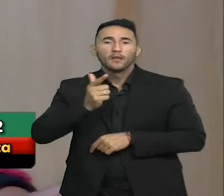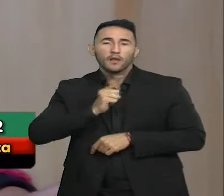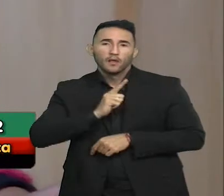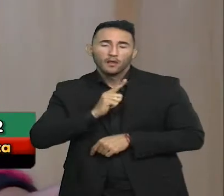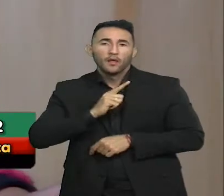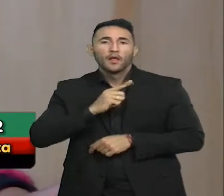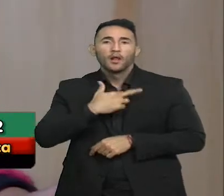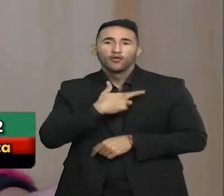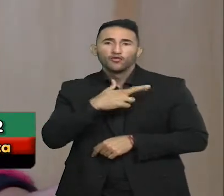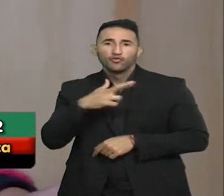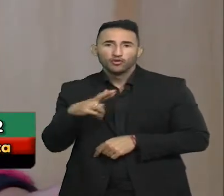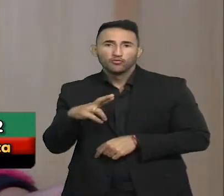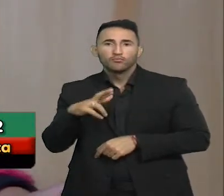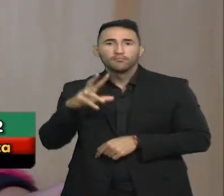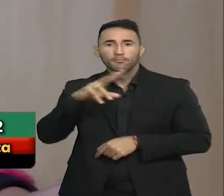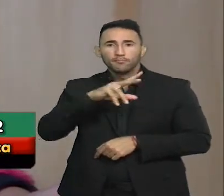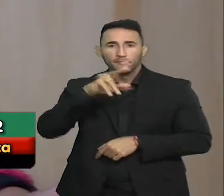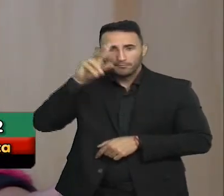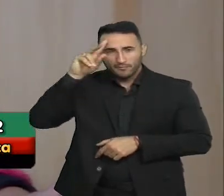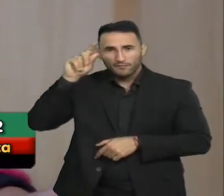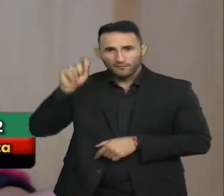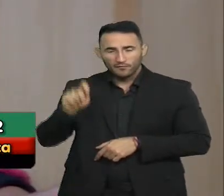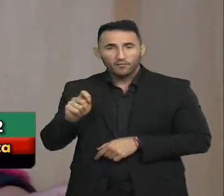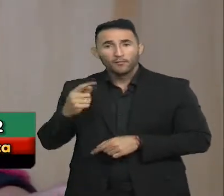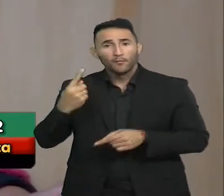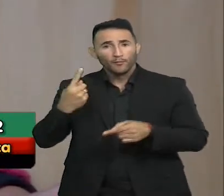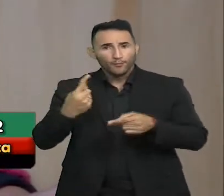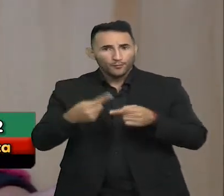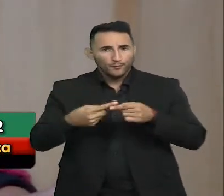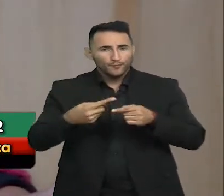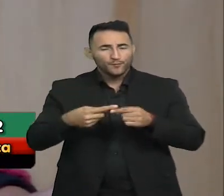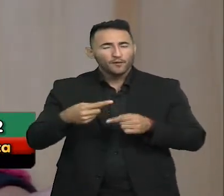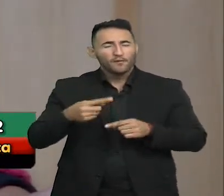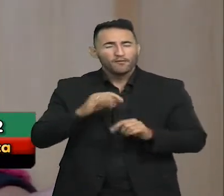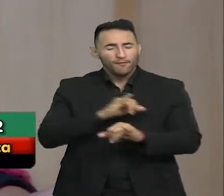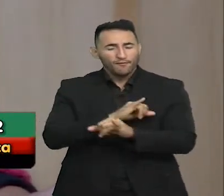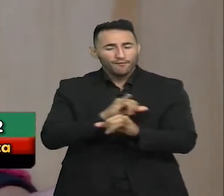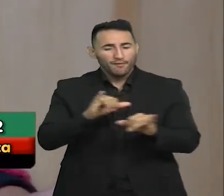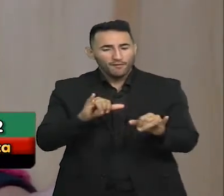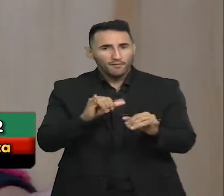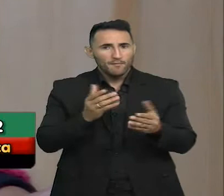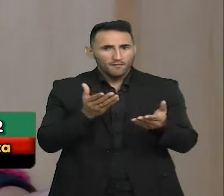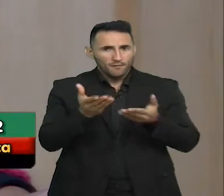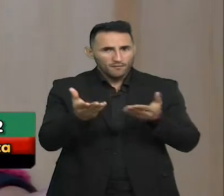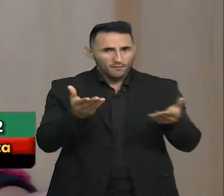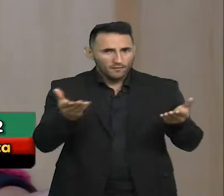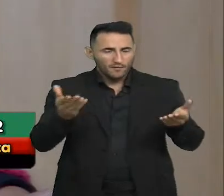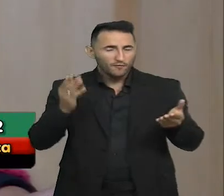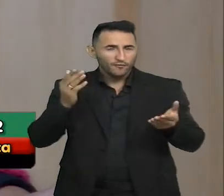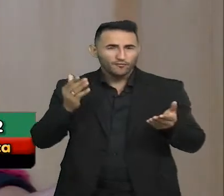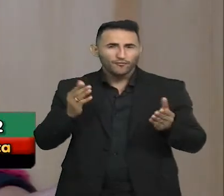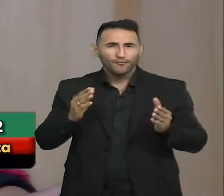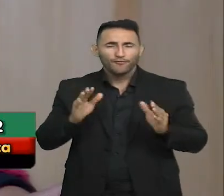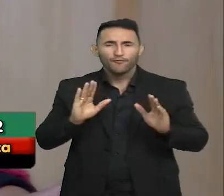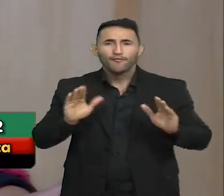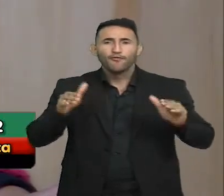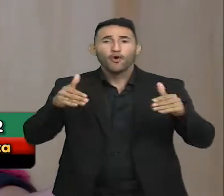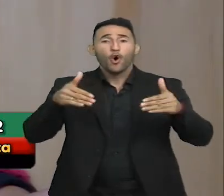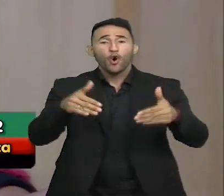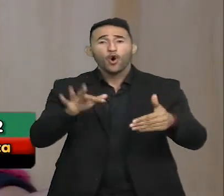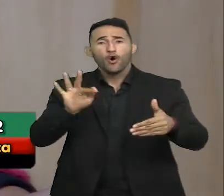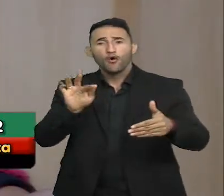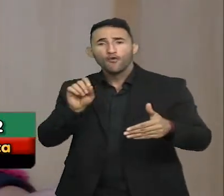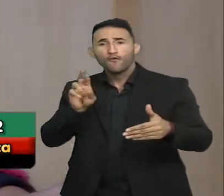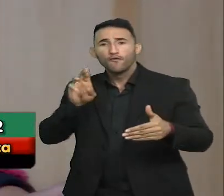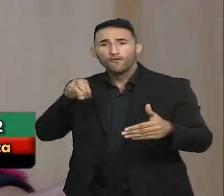de matriz africana. Então, quando a gente fala para vocês de fórum interreligioso e não